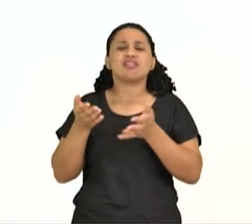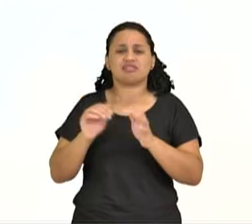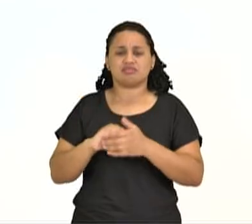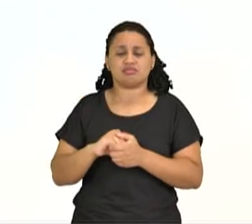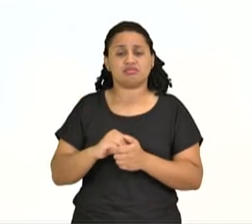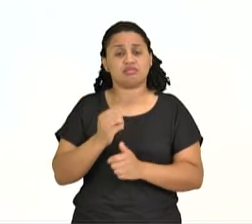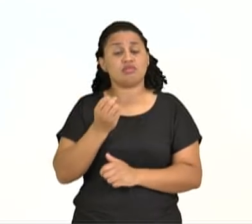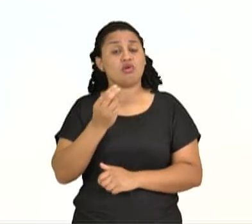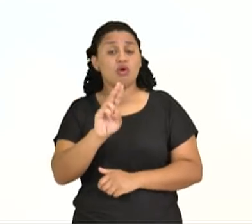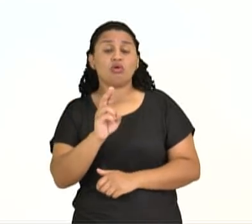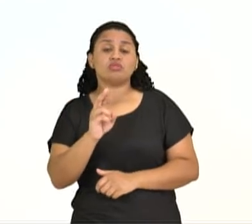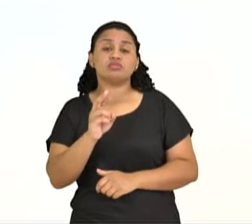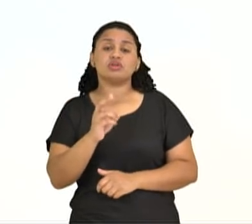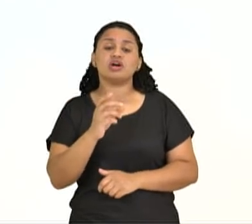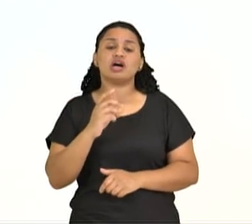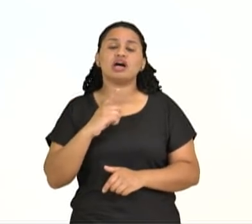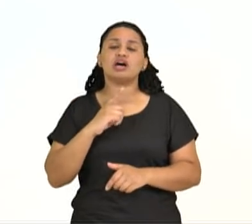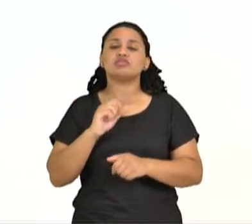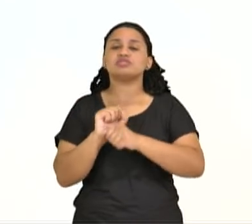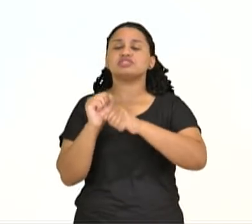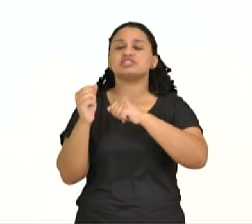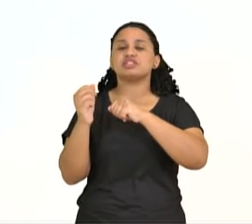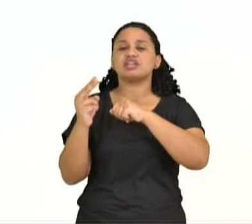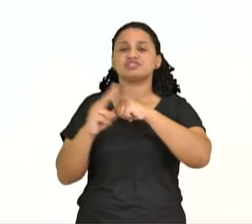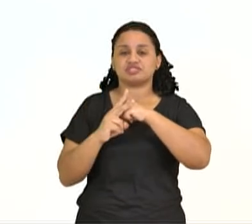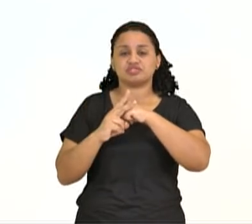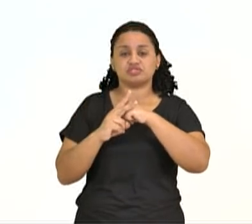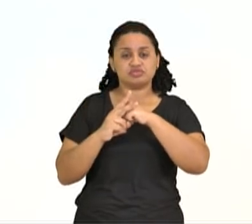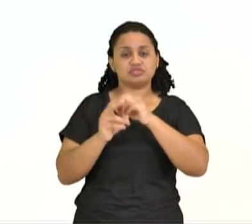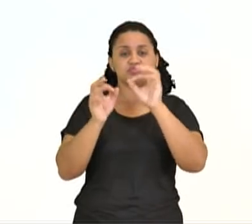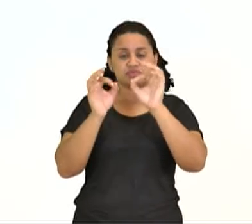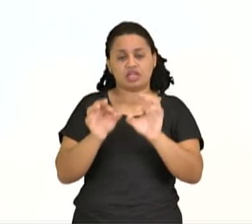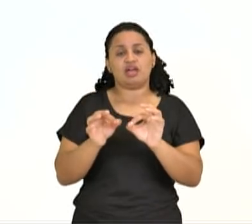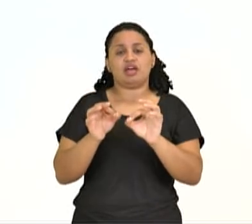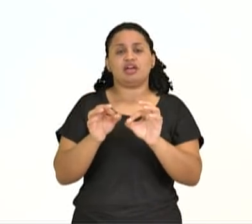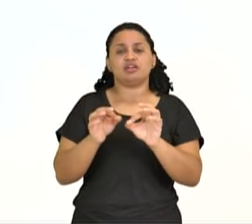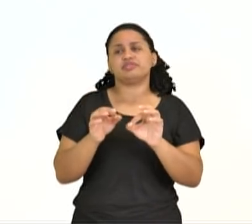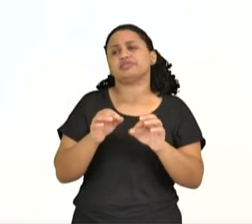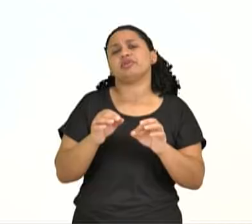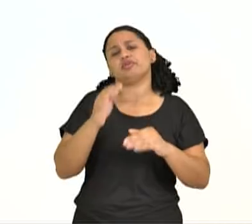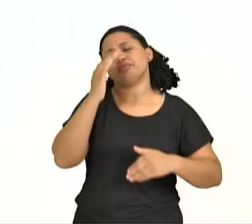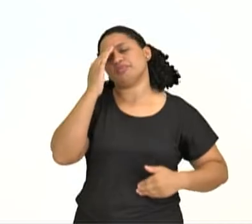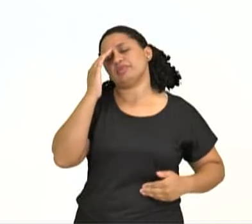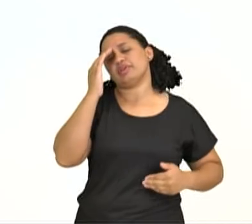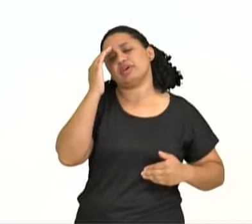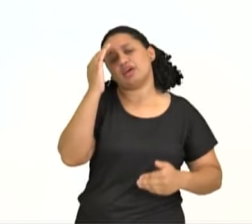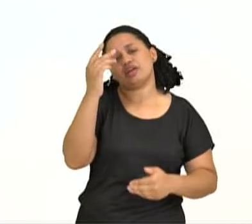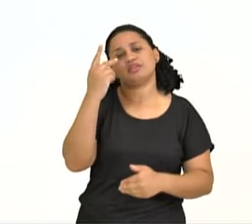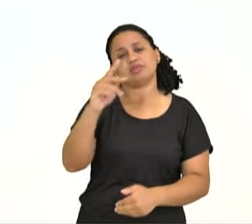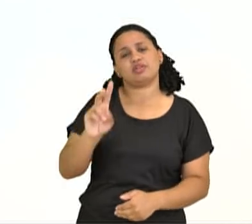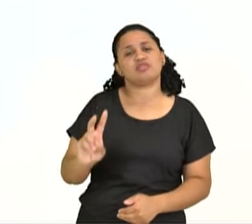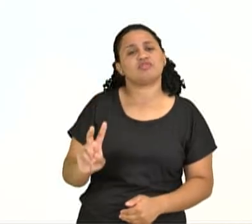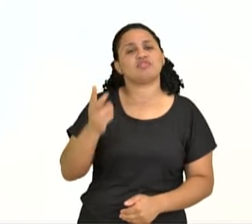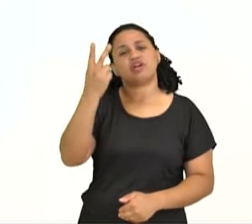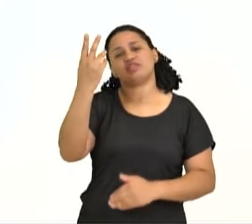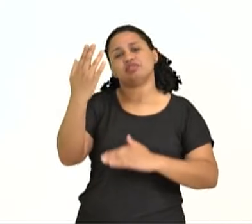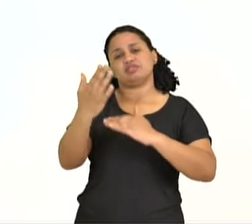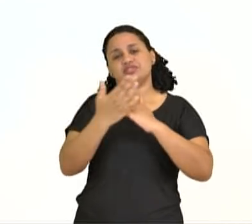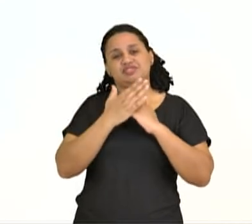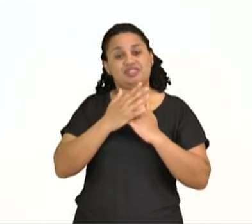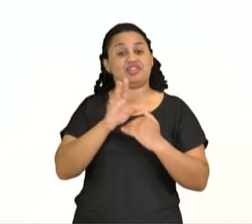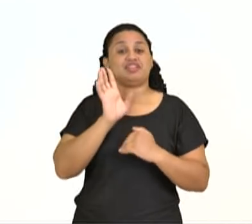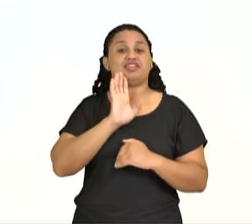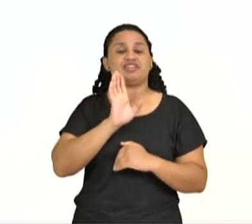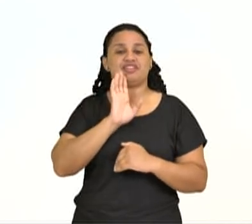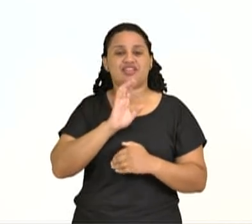quando agradecem a alguém. Obrigada pela sua preciosa e valiosa ajuda. Olha que bacana, né? Vai dar uma carga